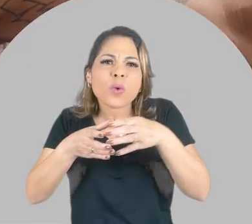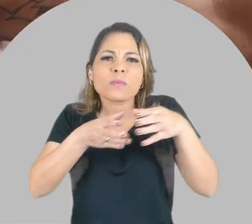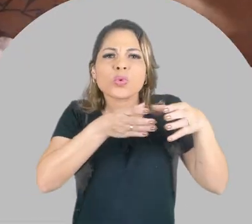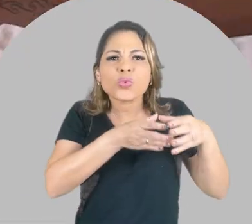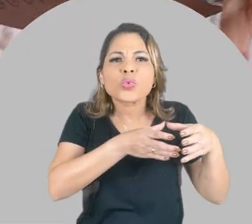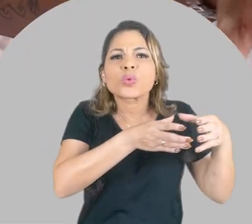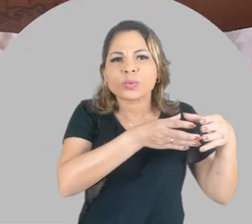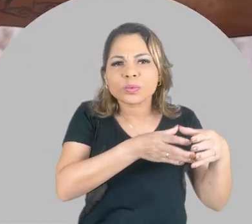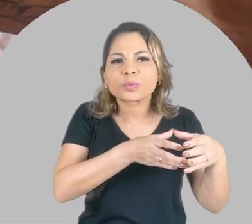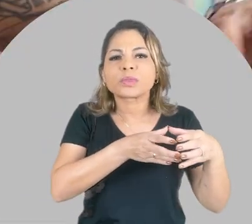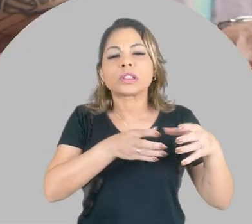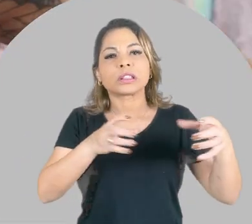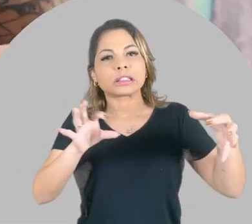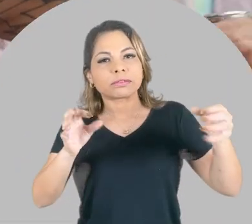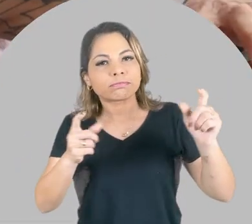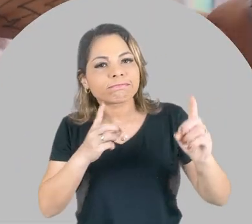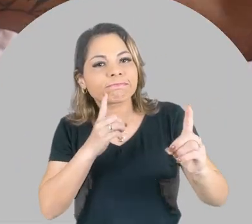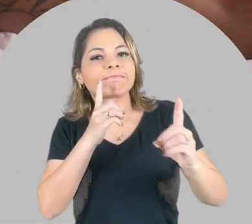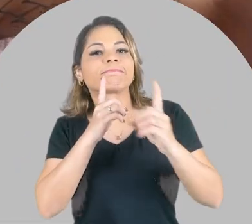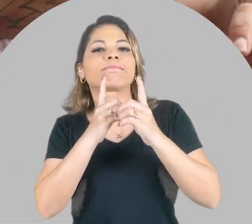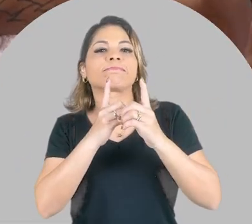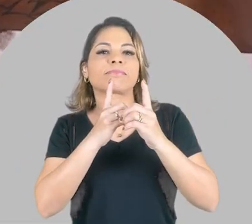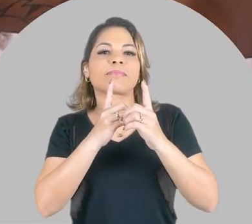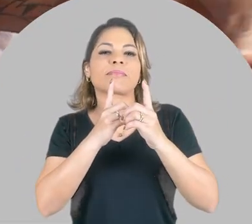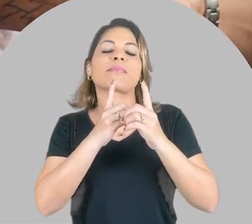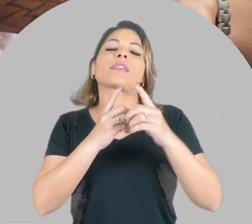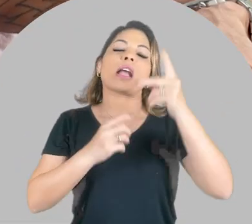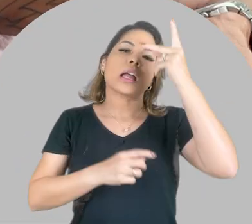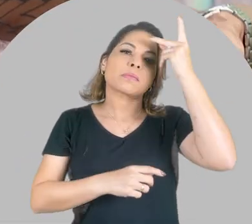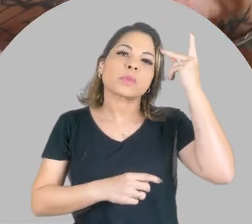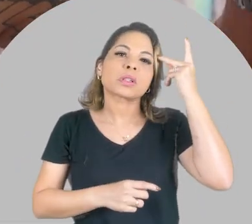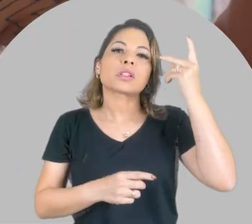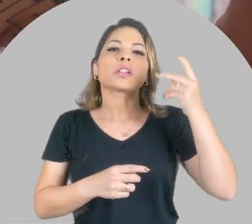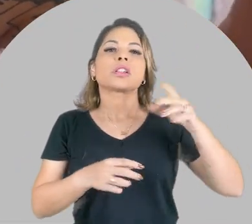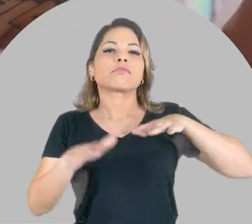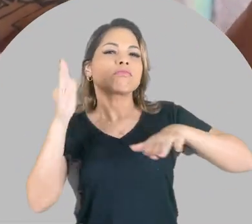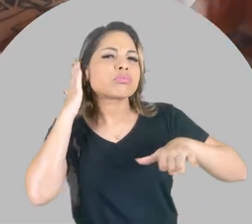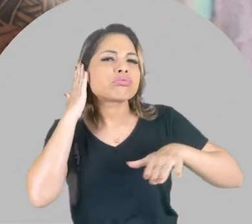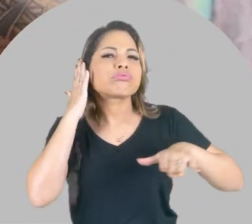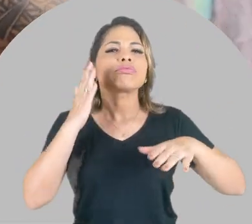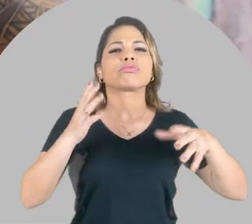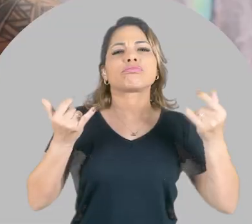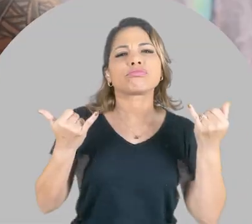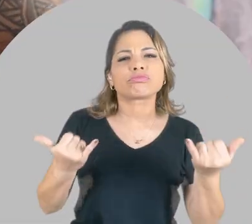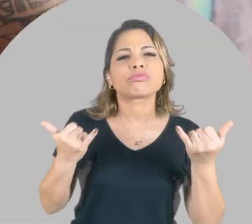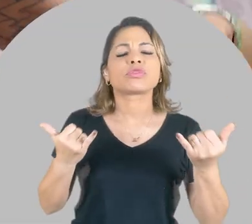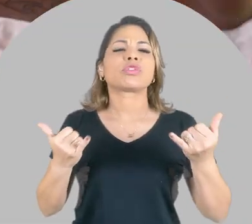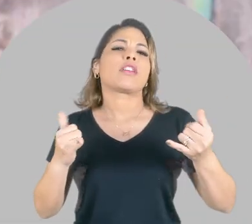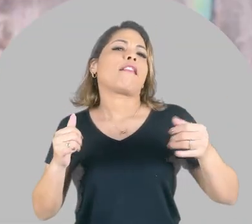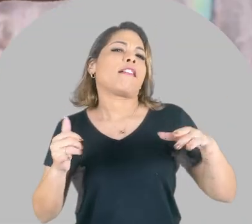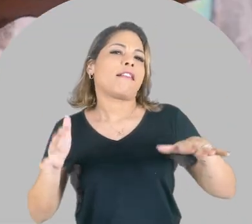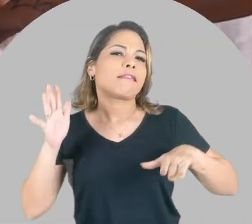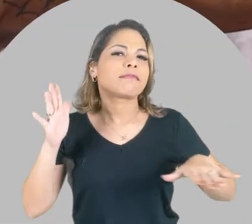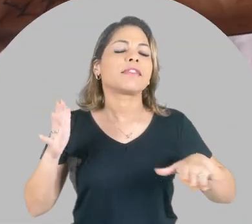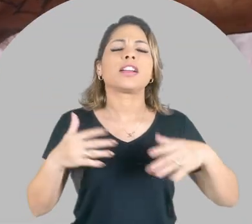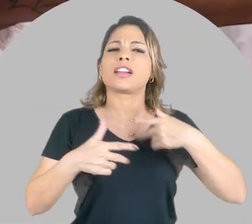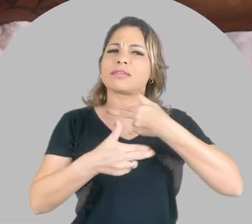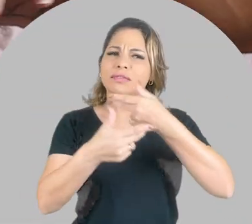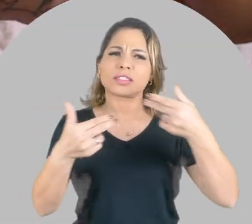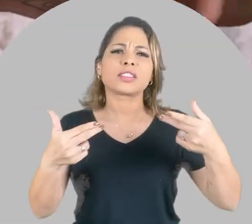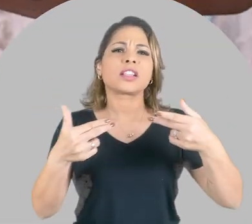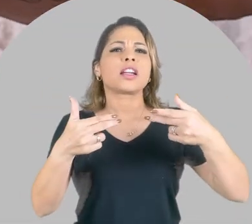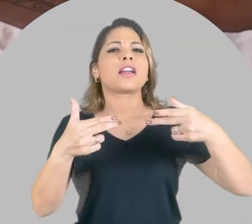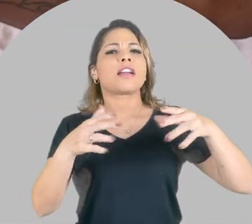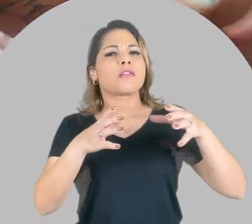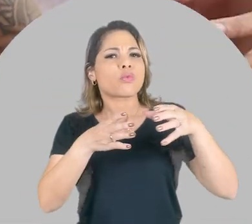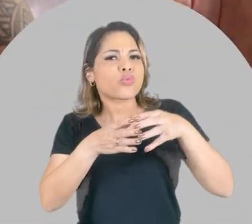ficava segregado em grupos. E esses grupos se encontravam, e aí quando se encontrava a galera underground, era a galera do rap, a galera do rock, a galera do hip hop, a